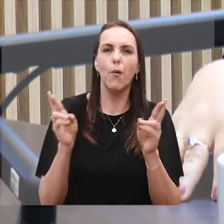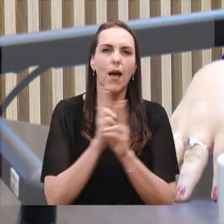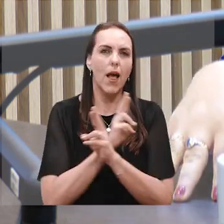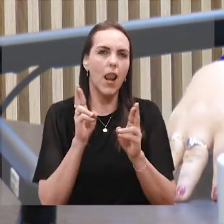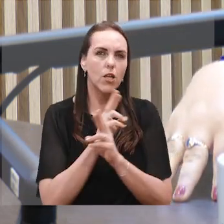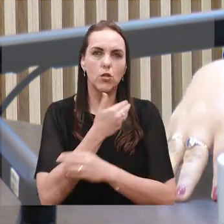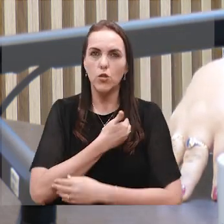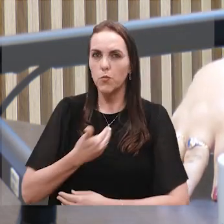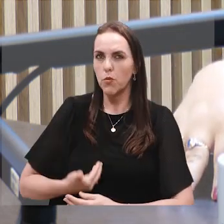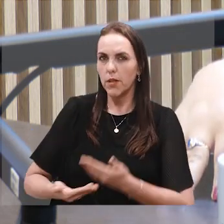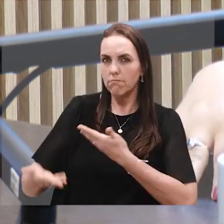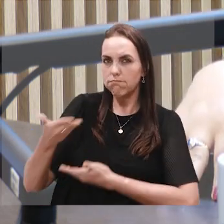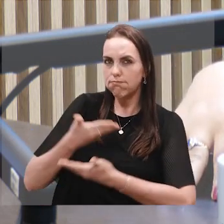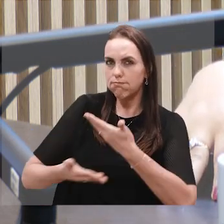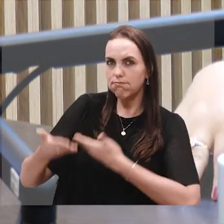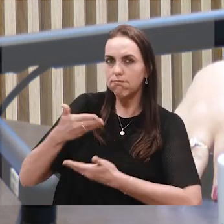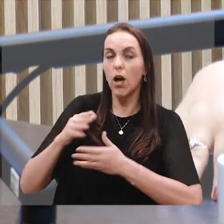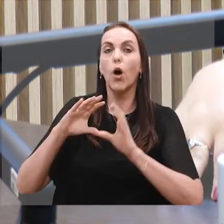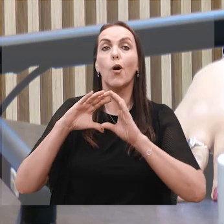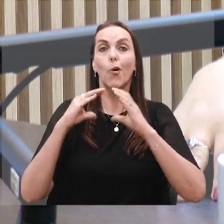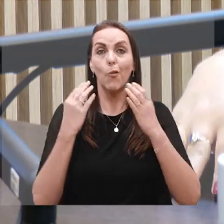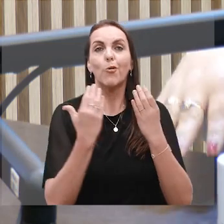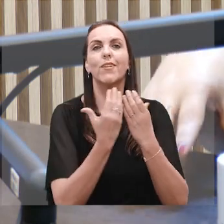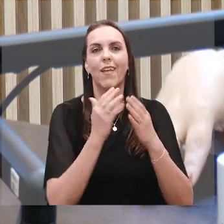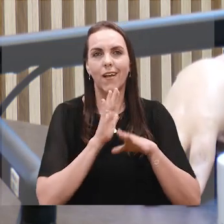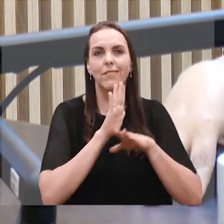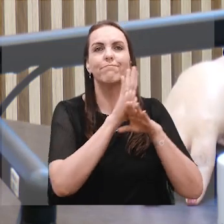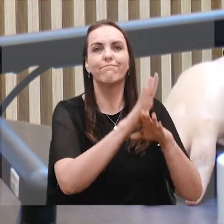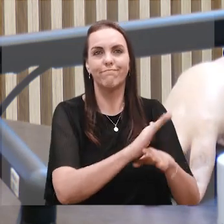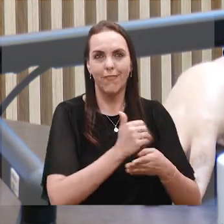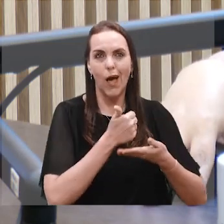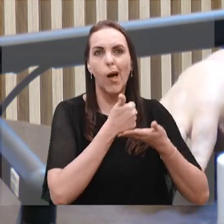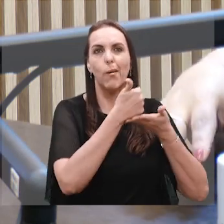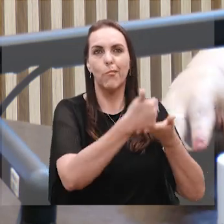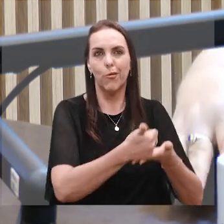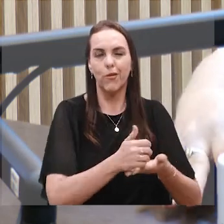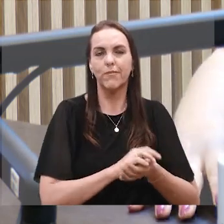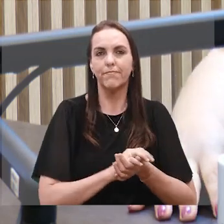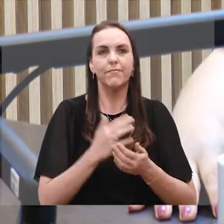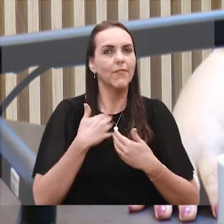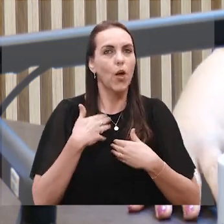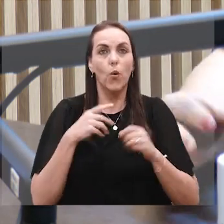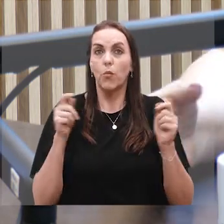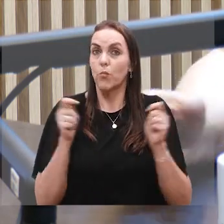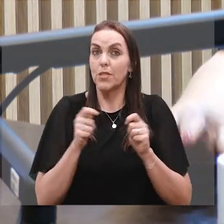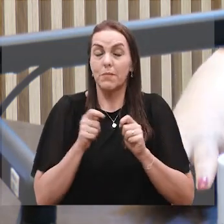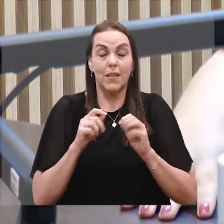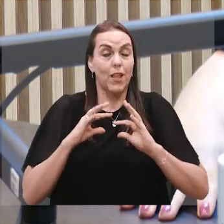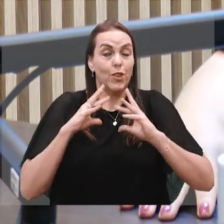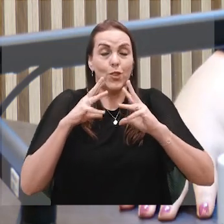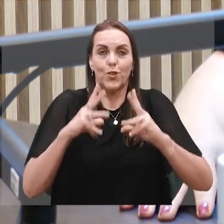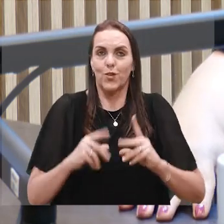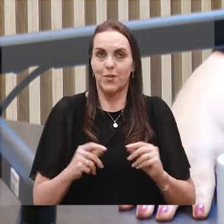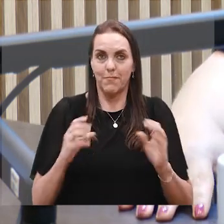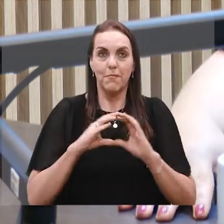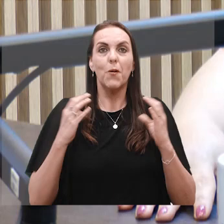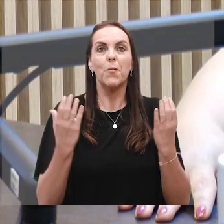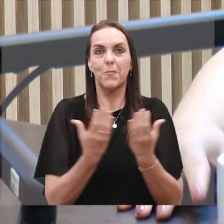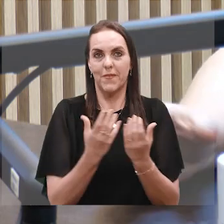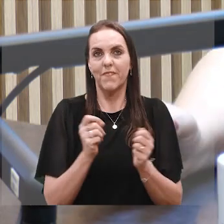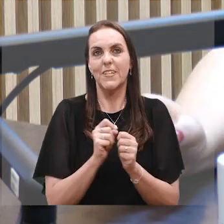de relações públicas para ajudar a minha comunidade. Que legal isso. Então, tudo que eu podia fazer nesse aspecto, para a minha comunidade, eu também